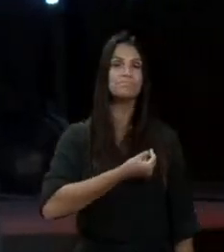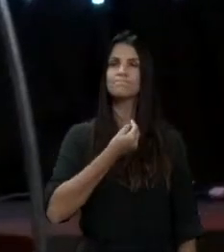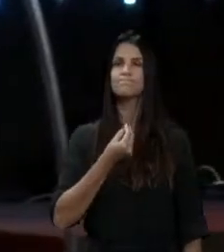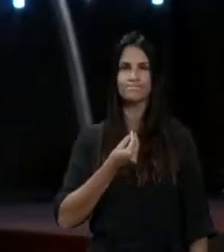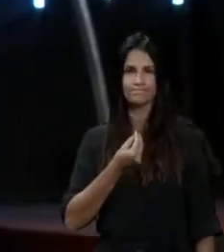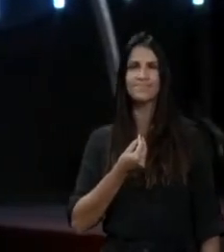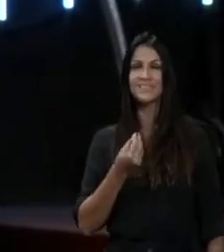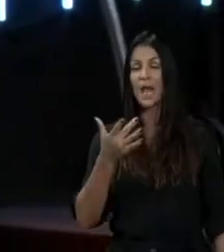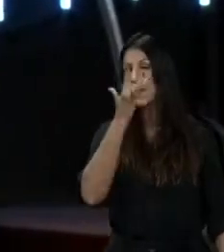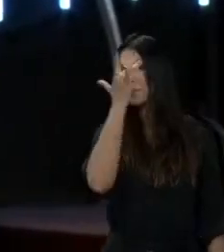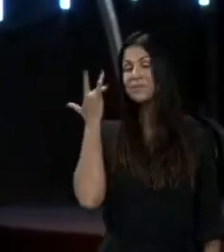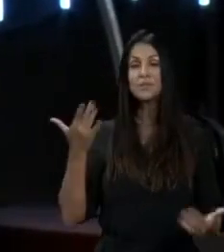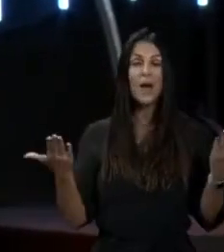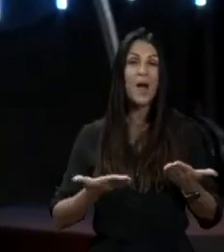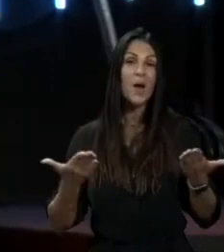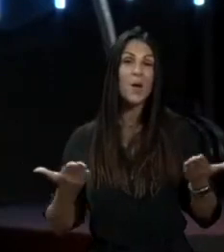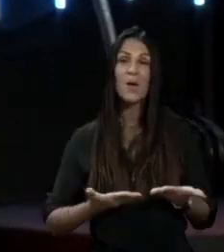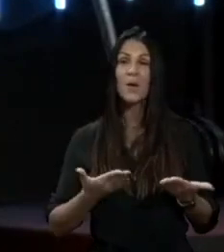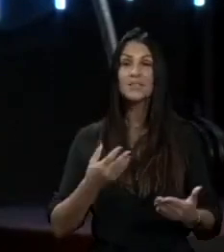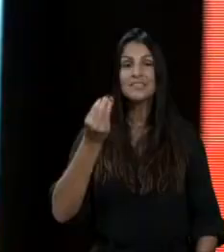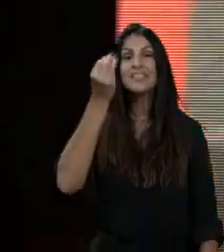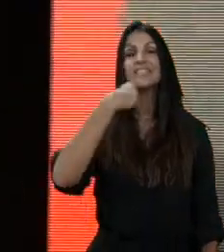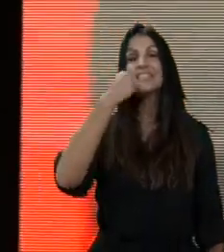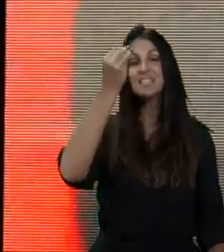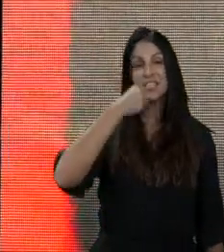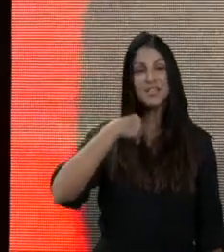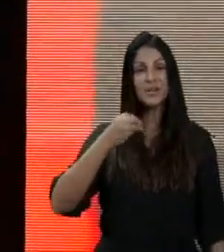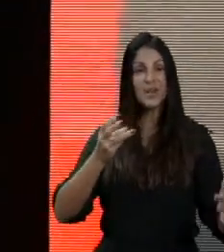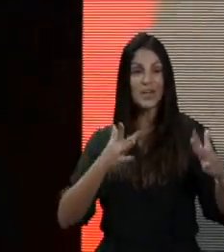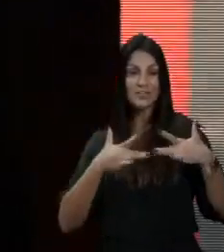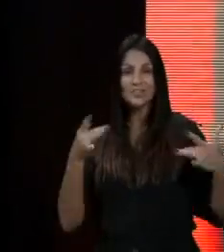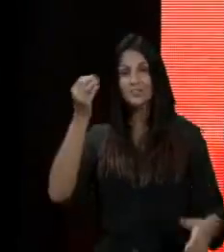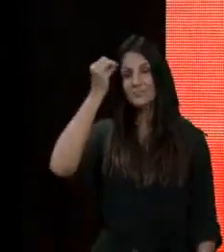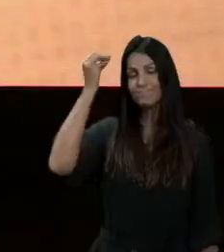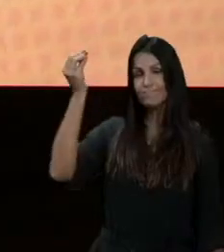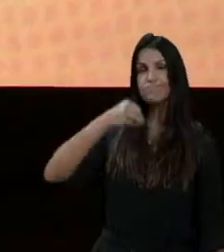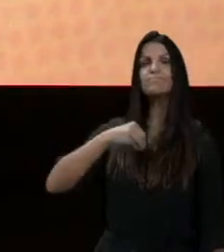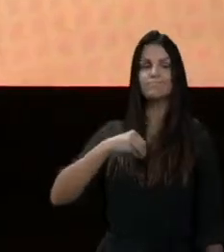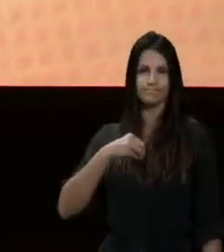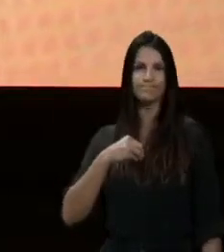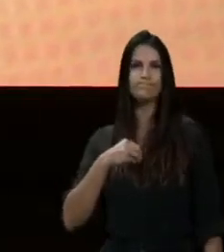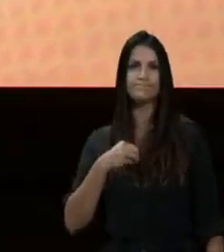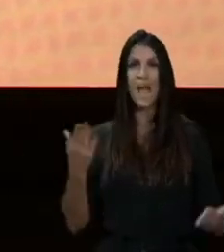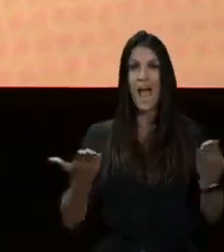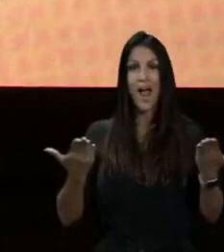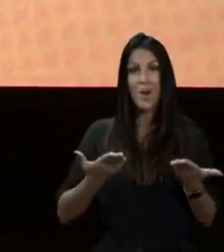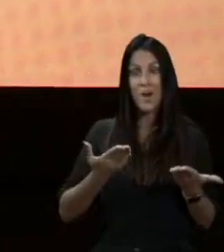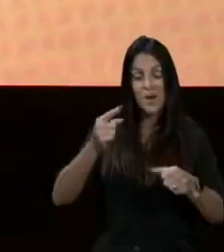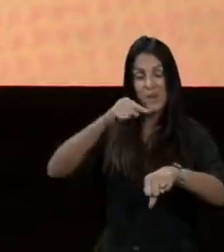que desistiram da honestidade que desistiram da integridade é é hora da gente tem espírito de fé o